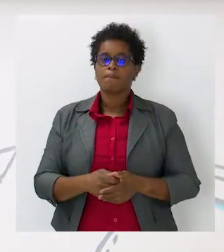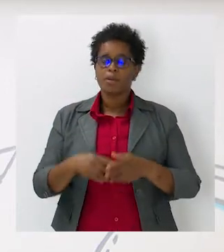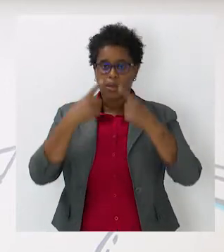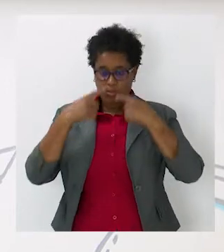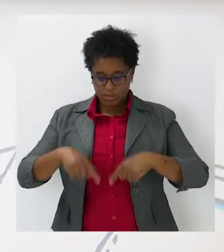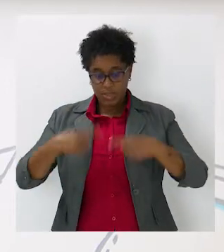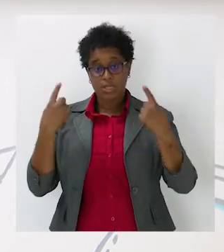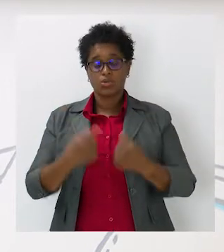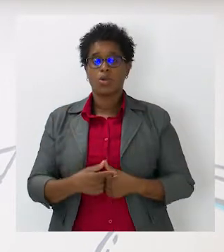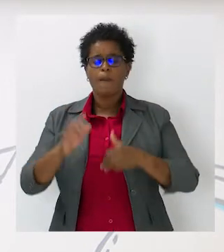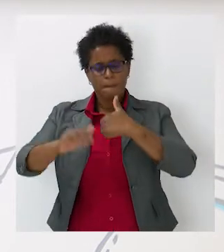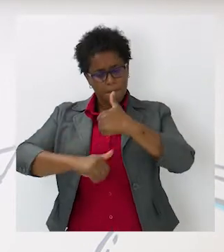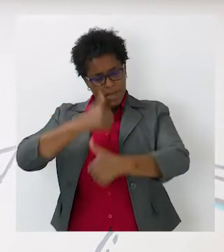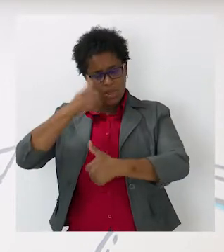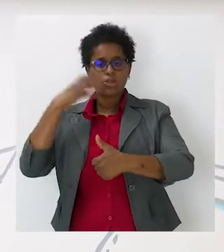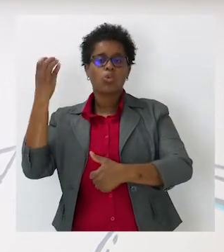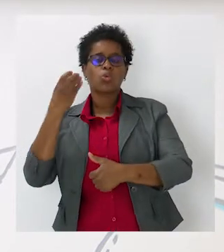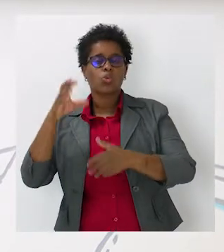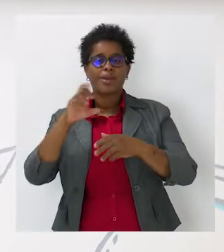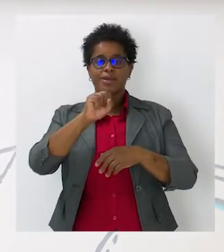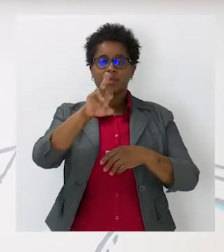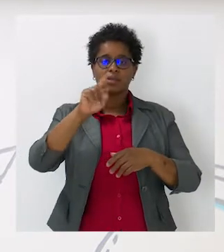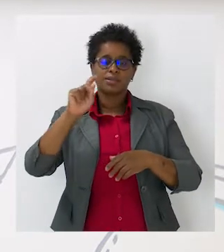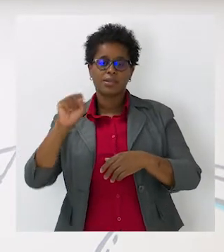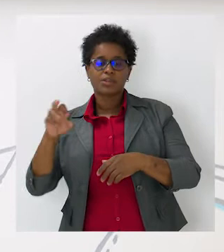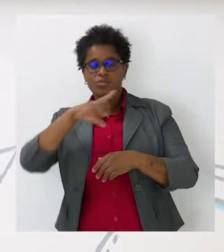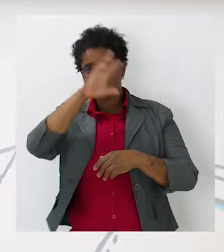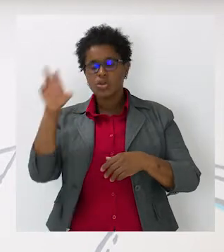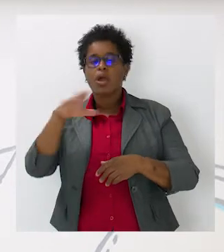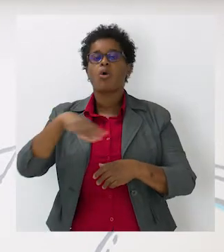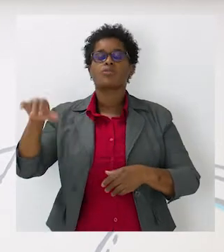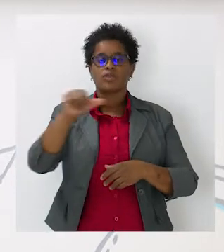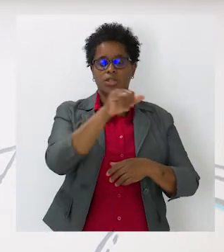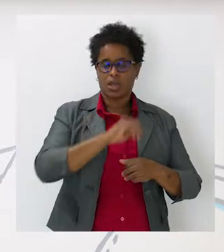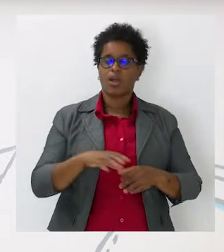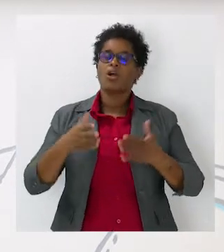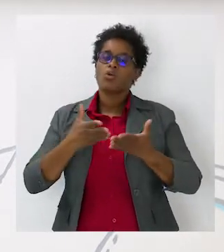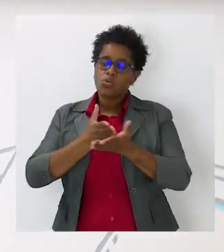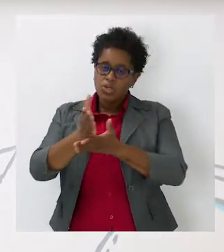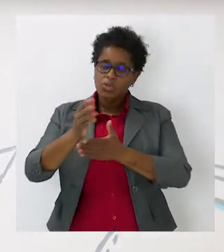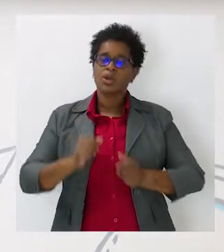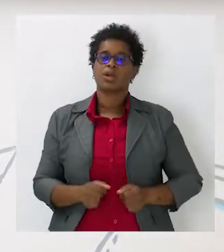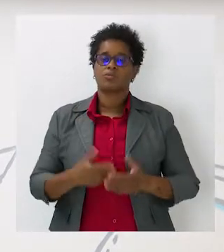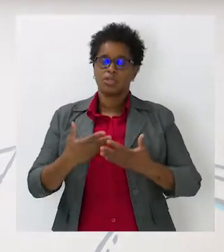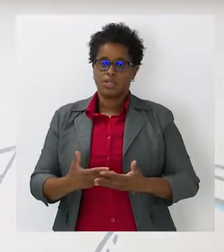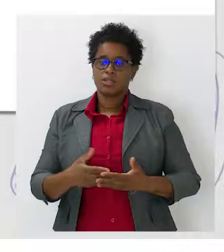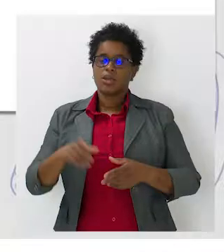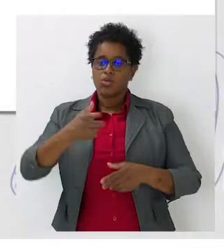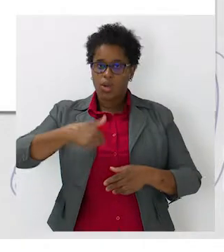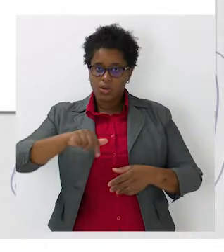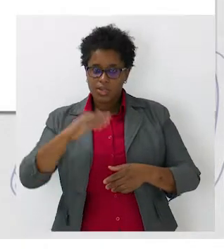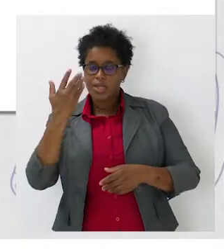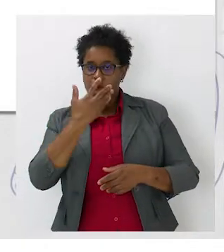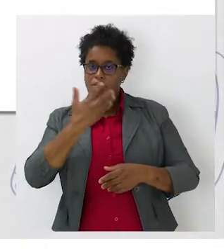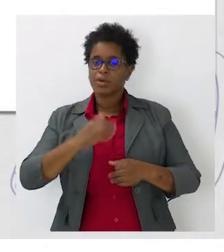para a divulgação melhor da cultura grega por regiões onde expandiram. Continuando ainda